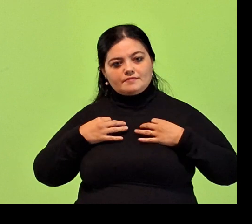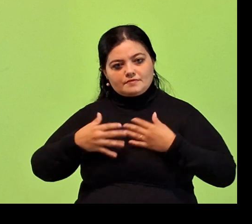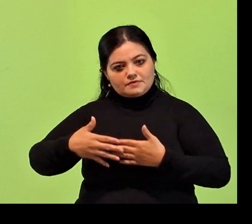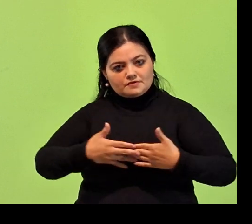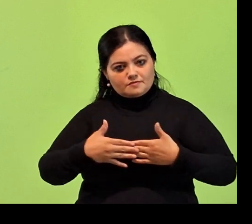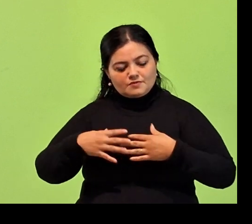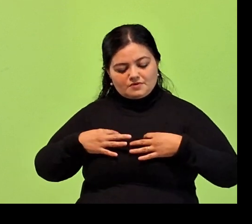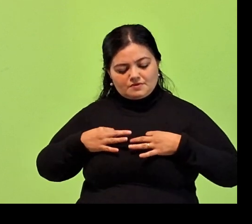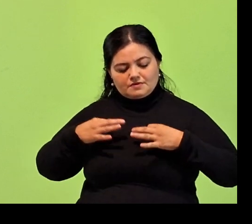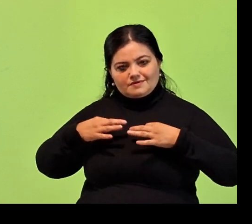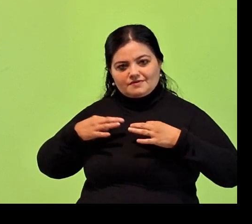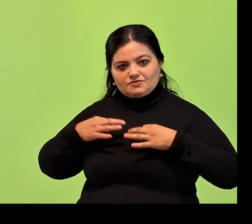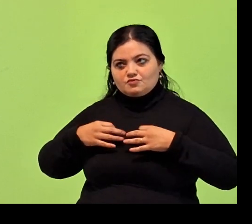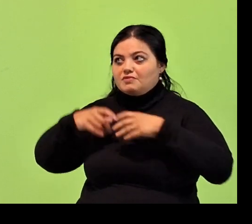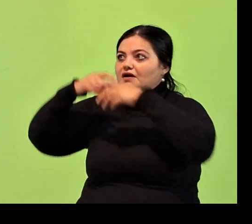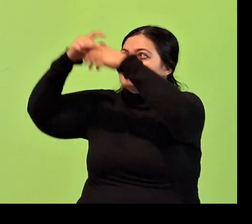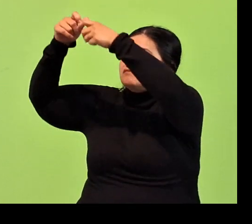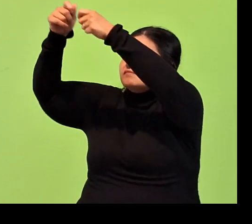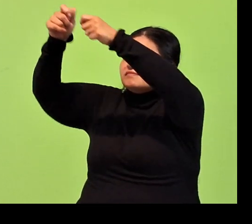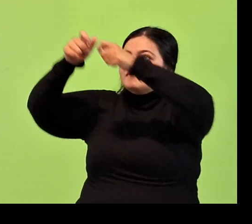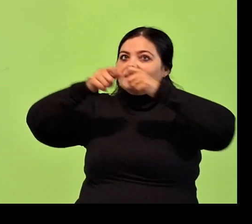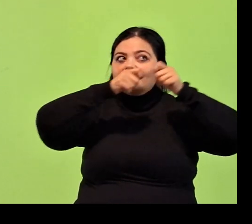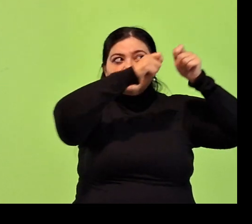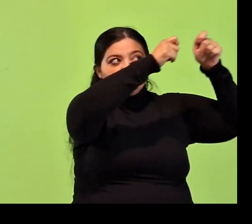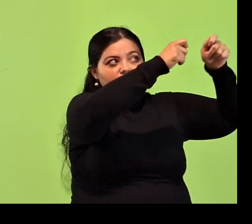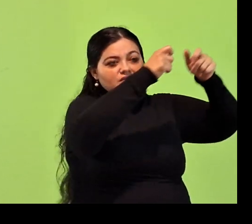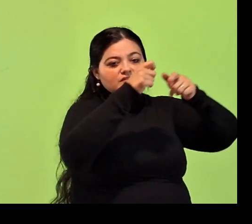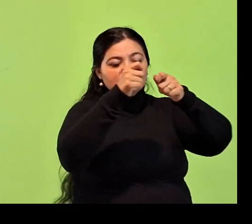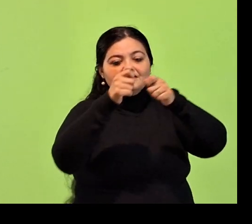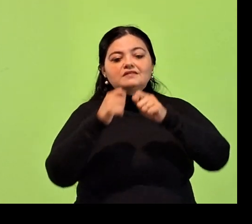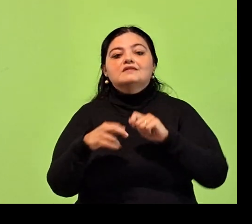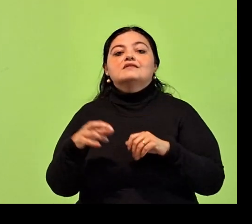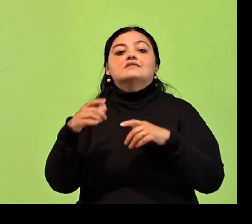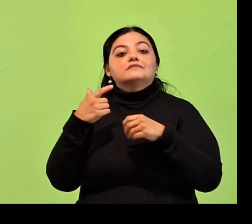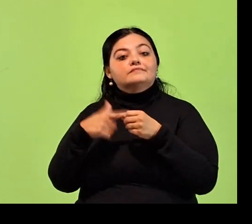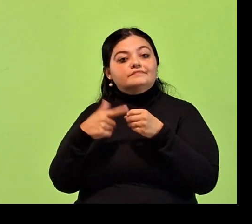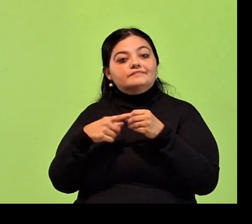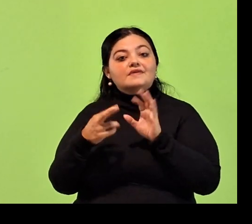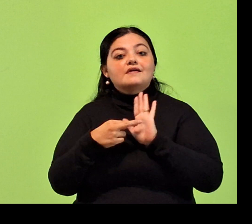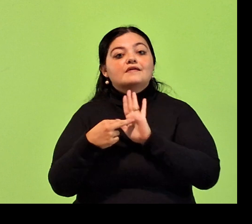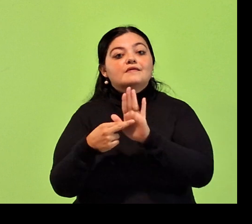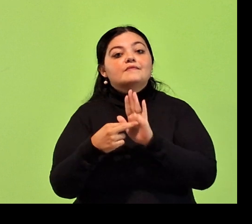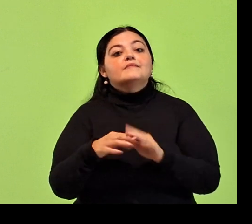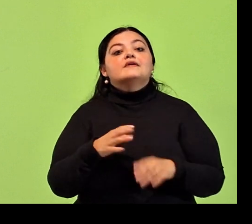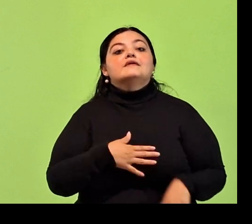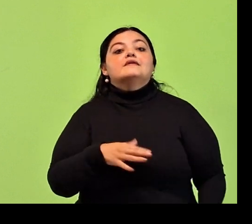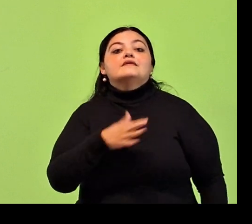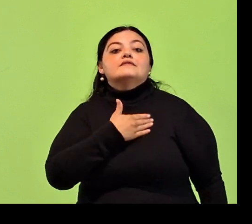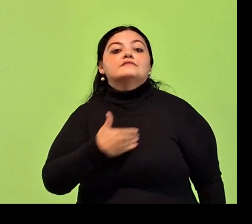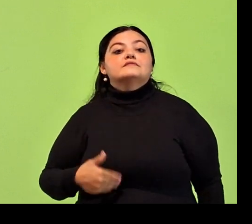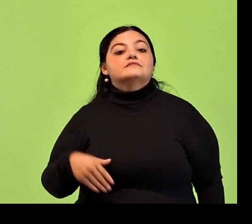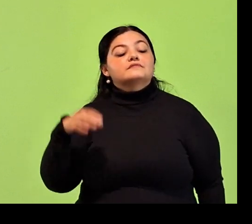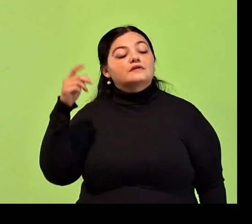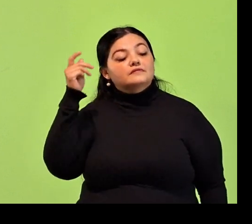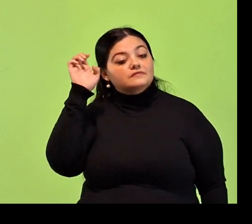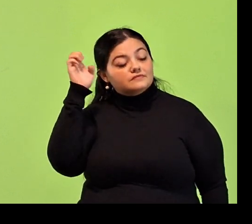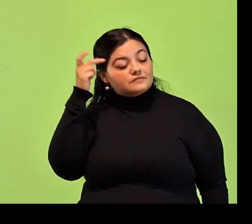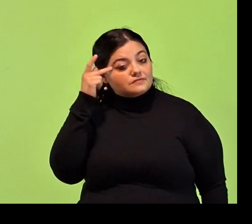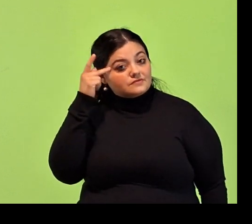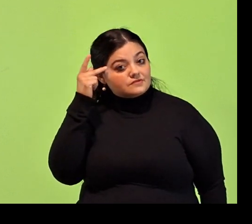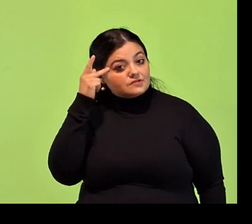cantos da cidade. Essas bonecas representam as crianças que foram assassinadas pelo estado de São Paulo em